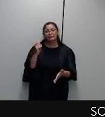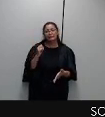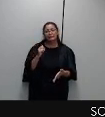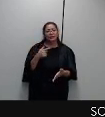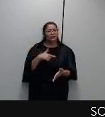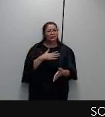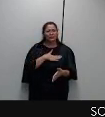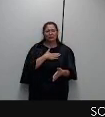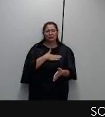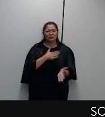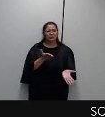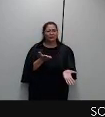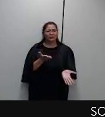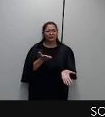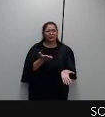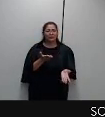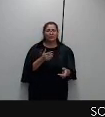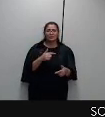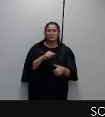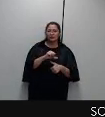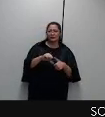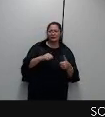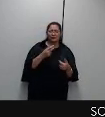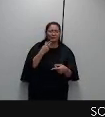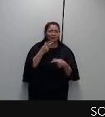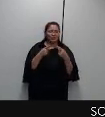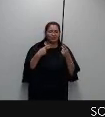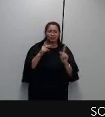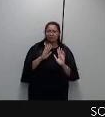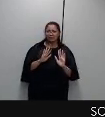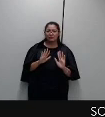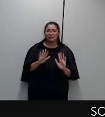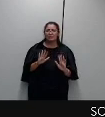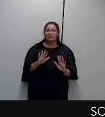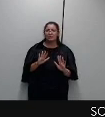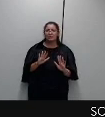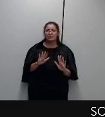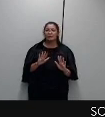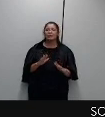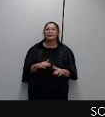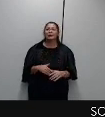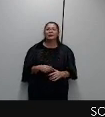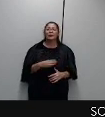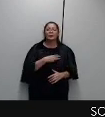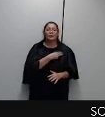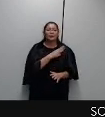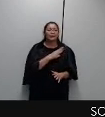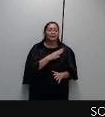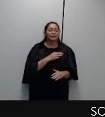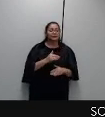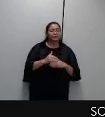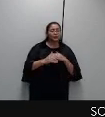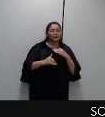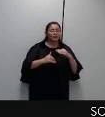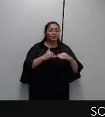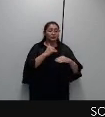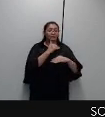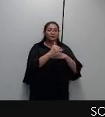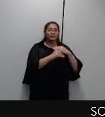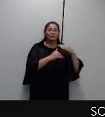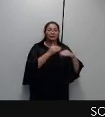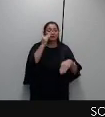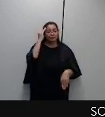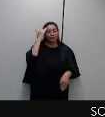de contraditório Esse é o ponto Ministro Napoleão está fundando a reformando o acordo do seguro Condomínio terreno que